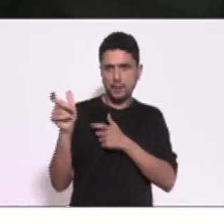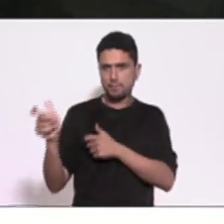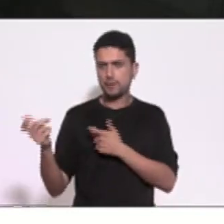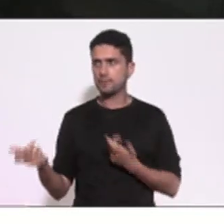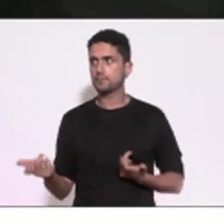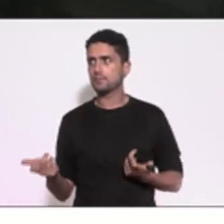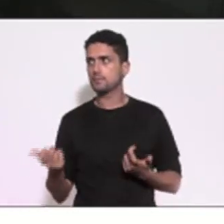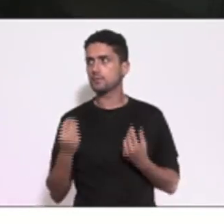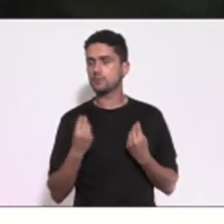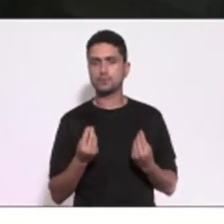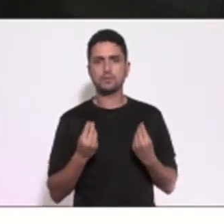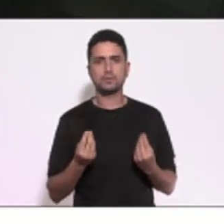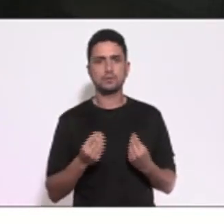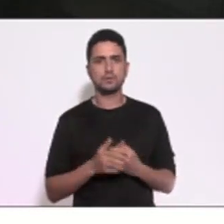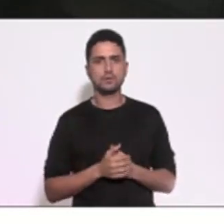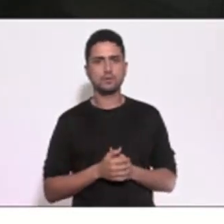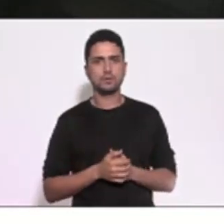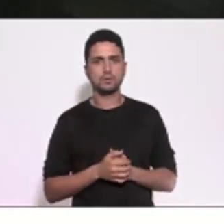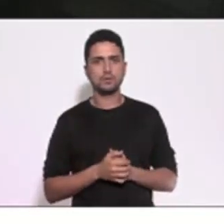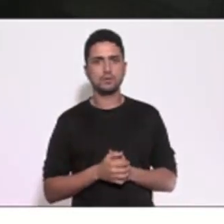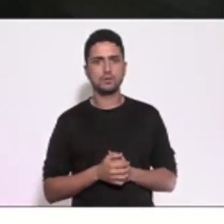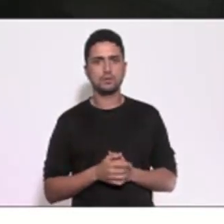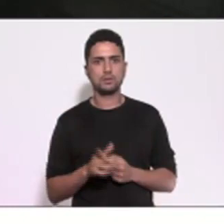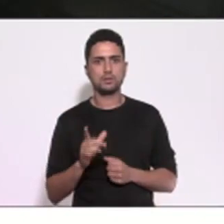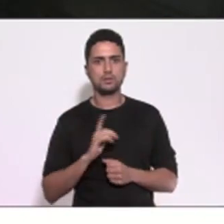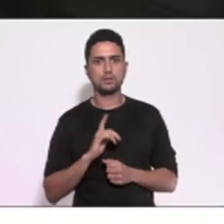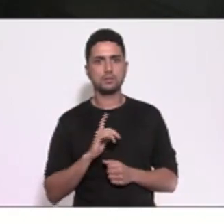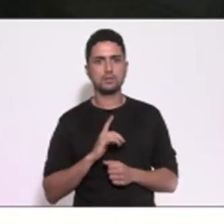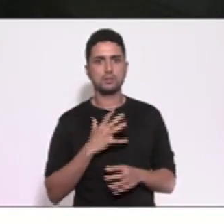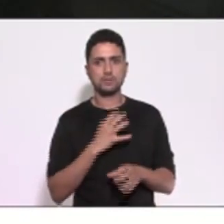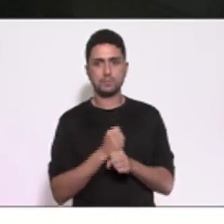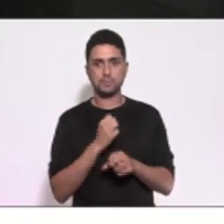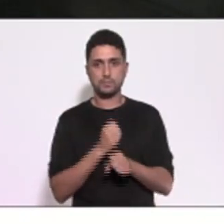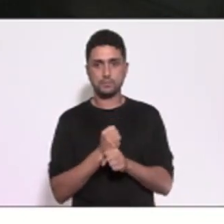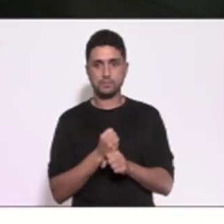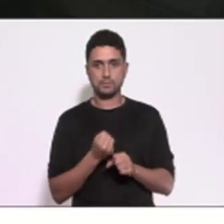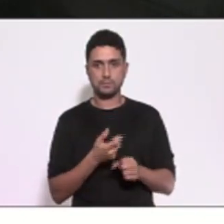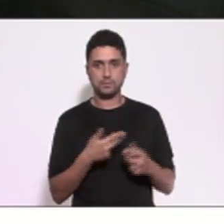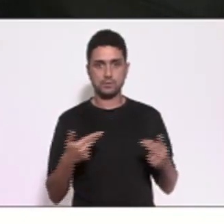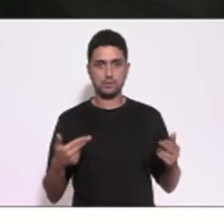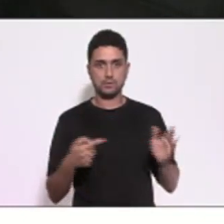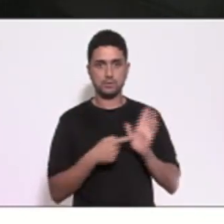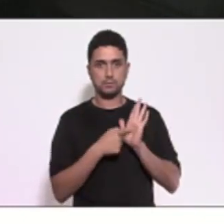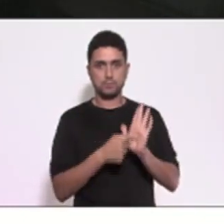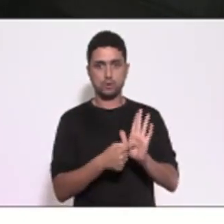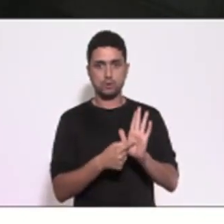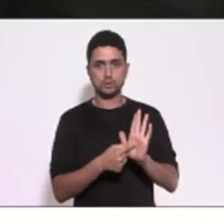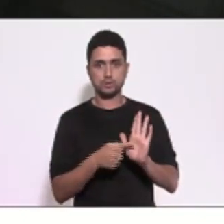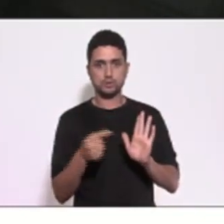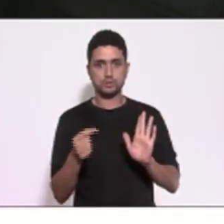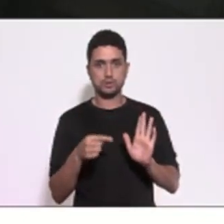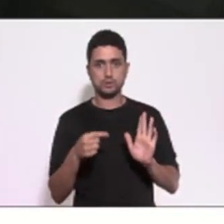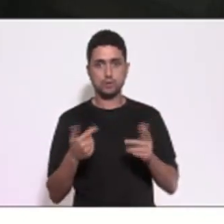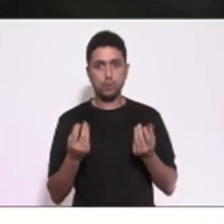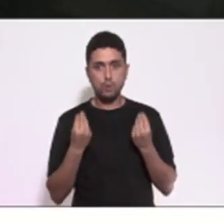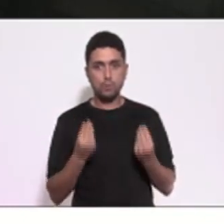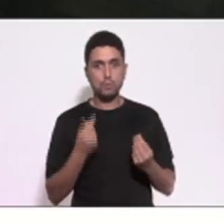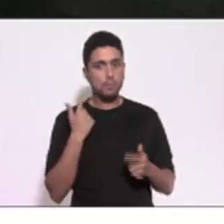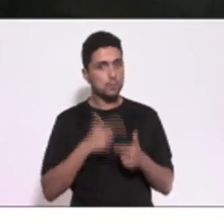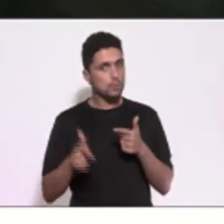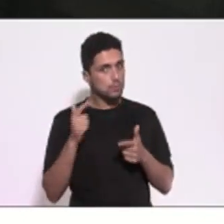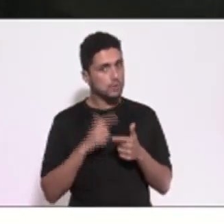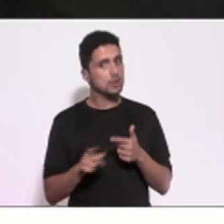seja, são dados que demonstram o tamanho do problema que nós temos com relação à